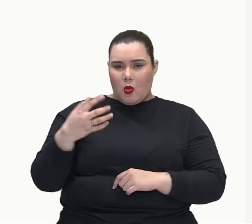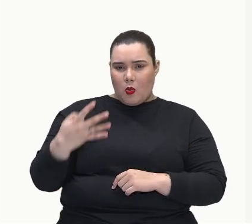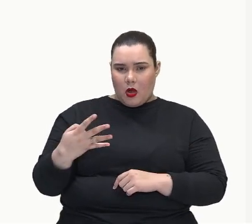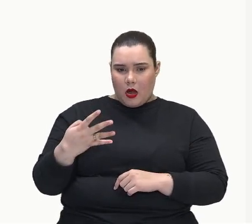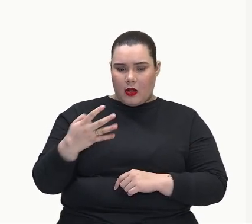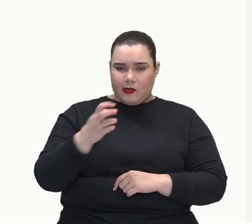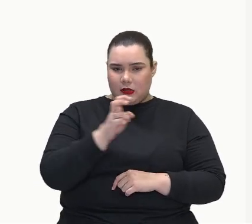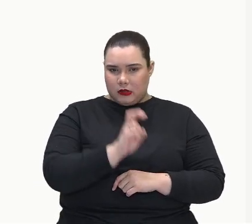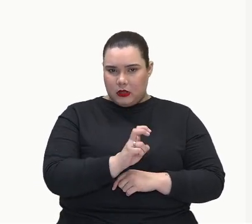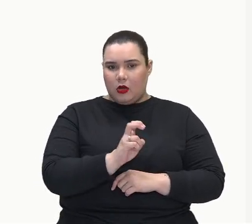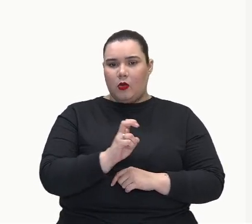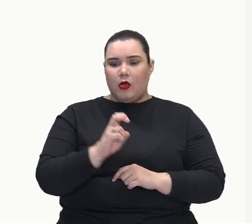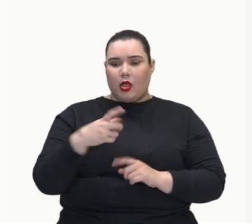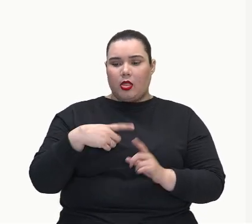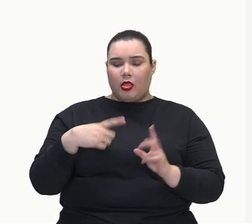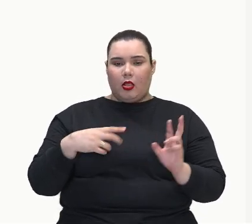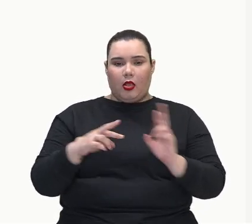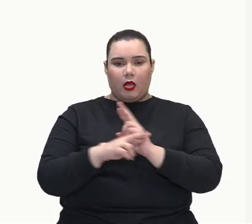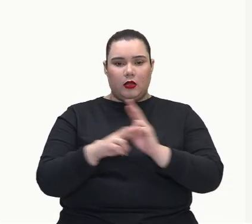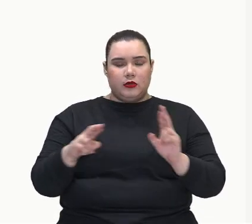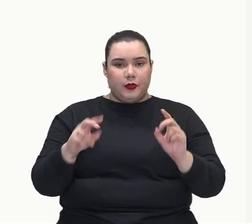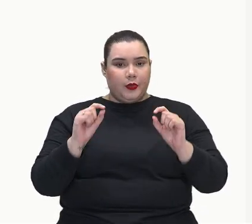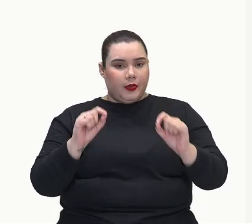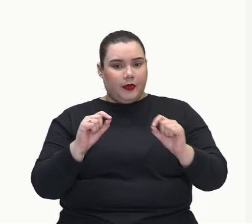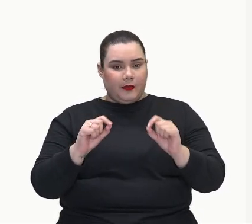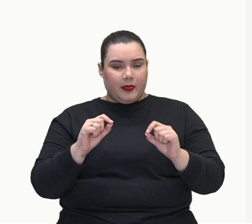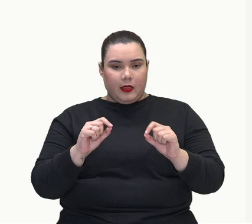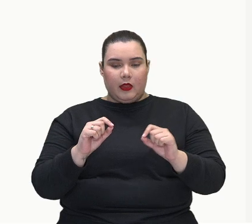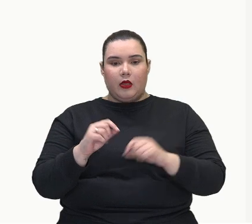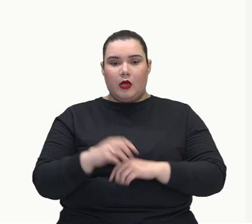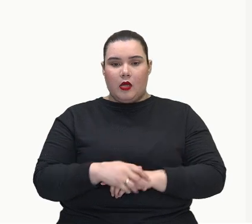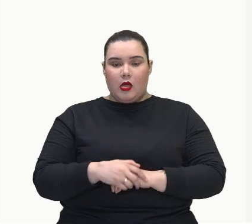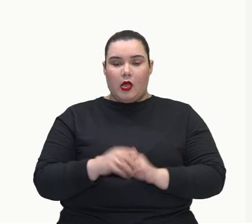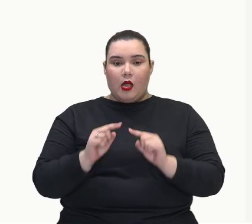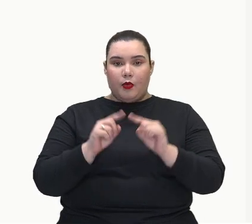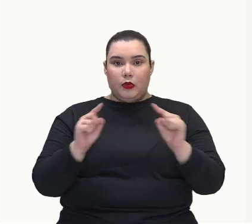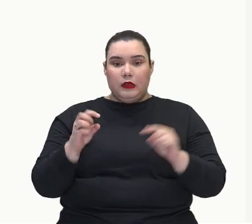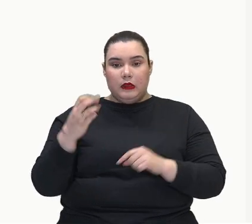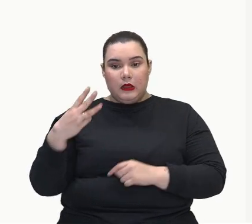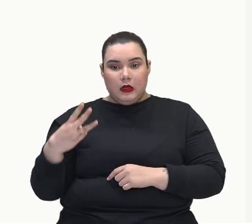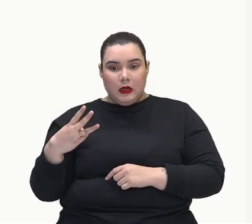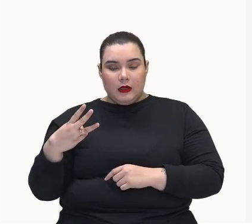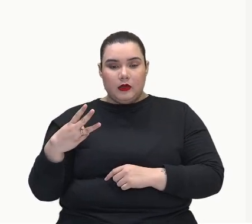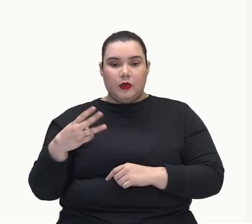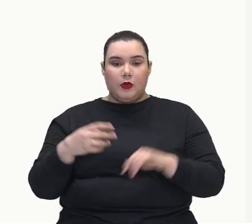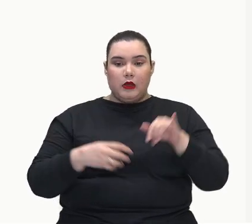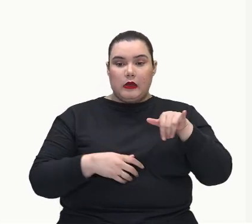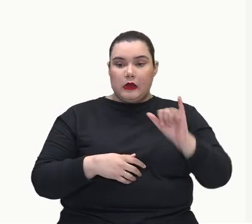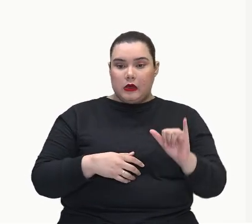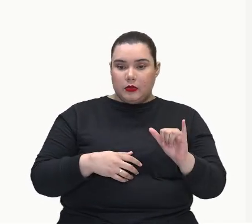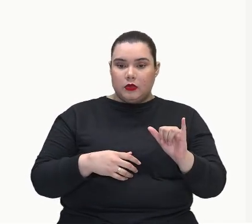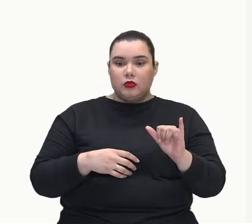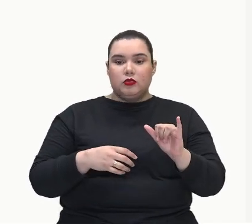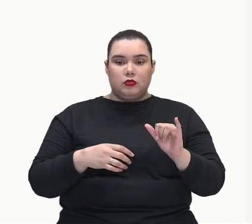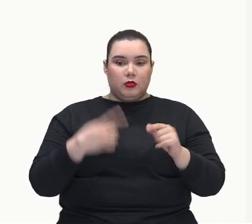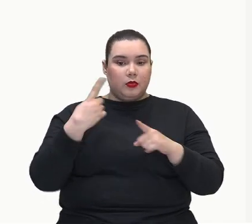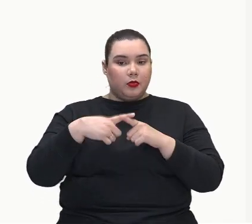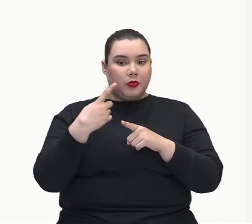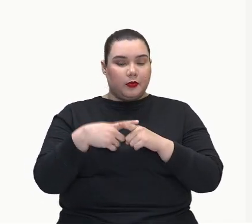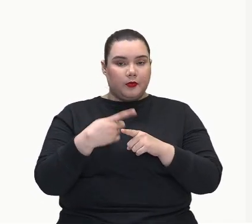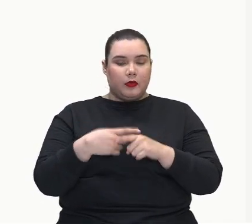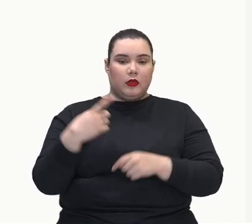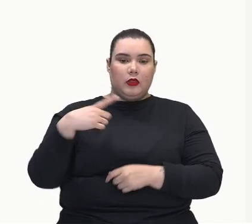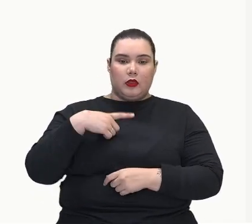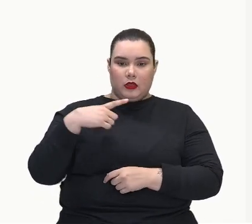razão entre o 4 e o 5 é diretamente proporcional à razão entre o 3 e o y. Por quê? Porque eles